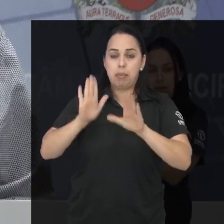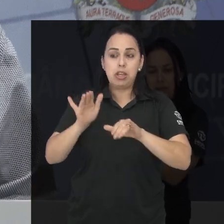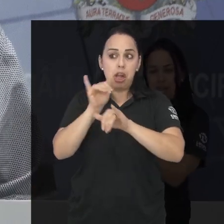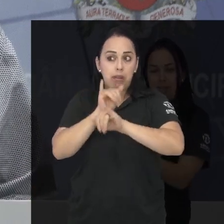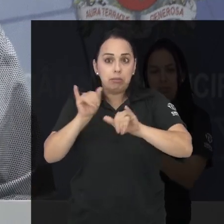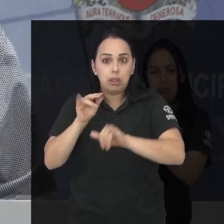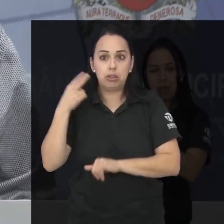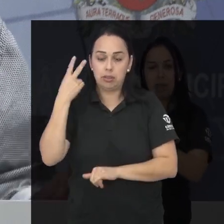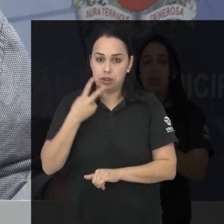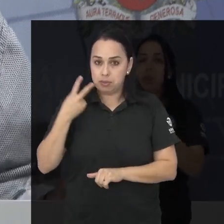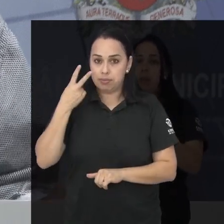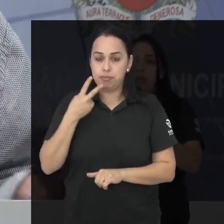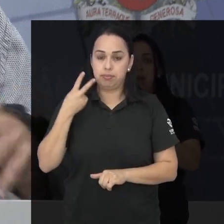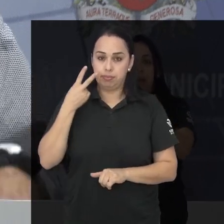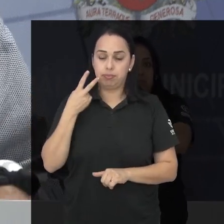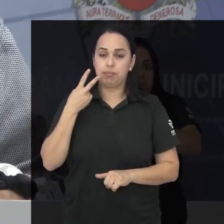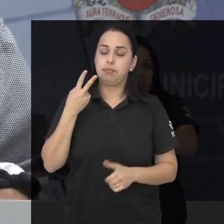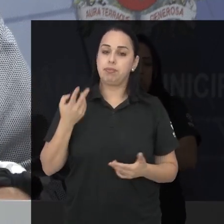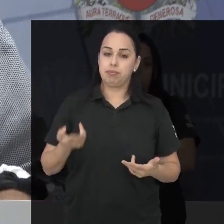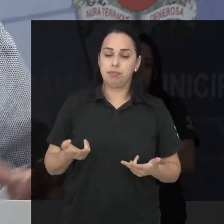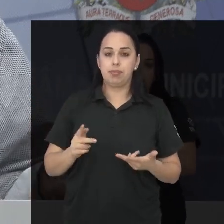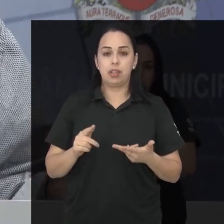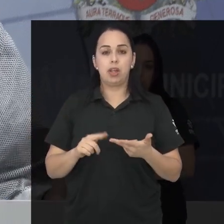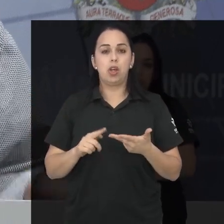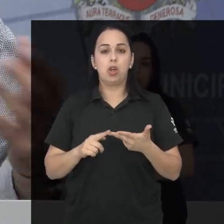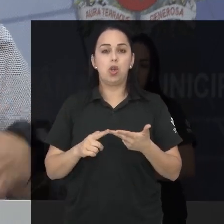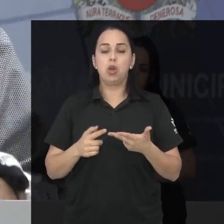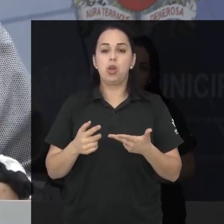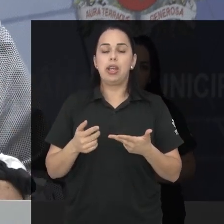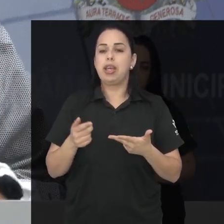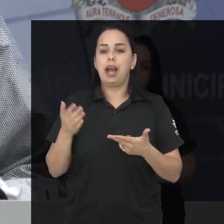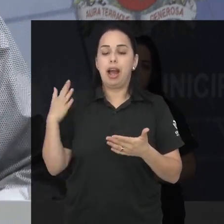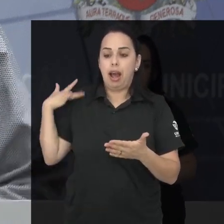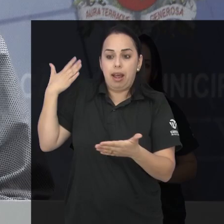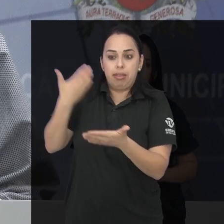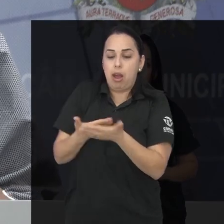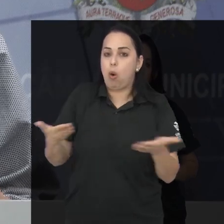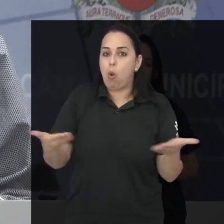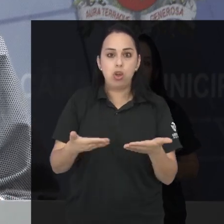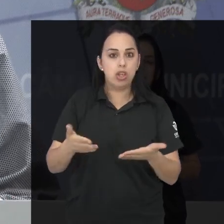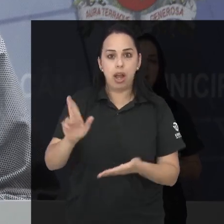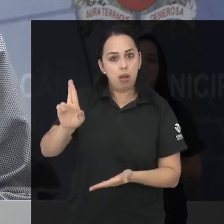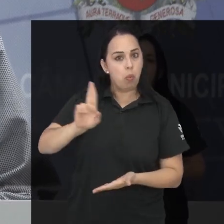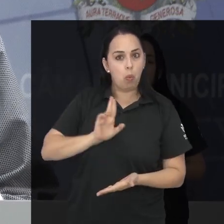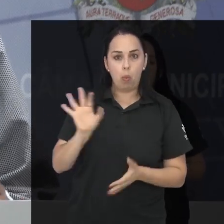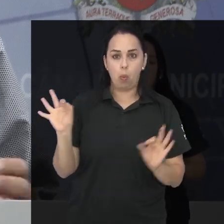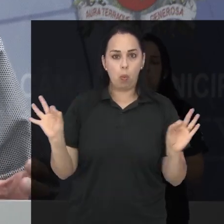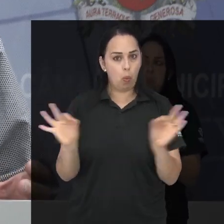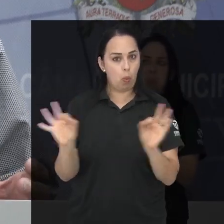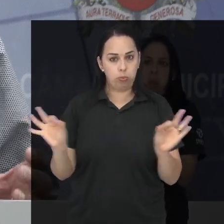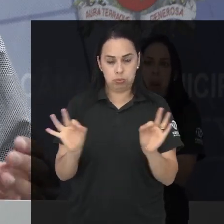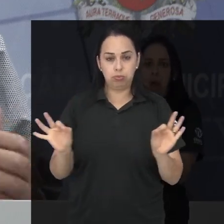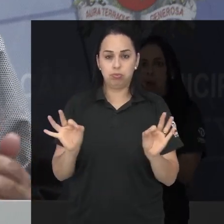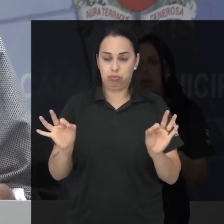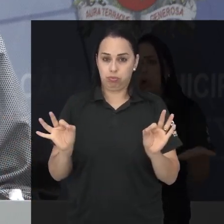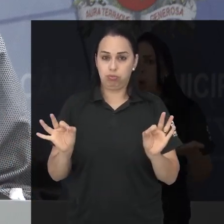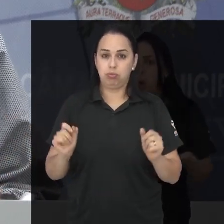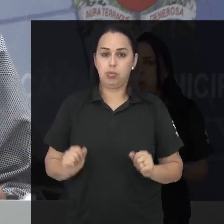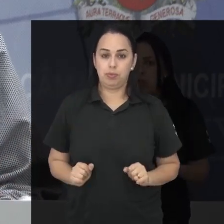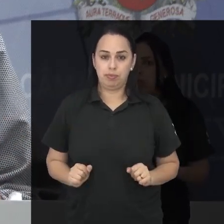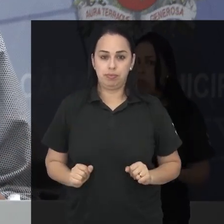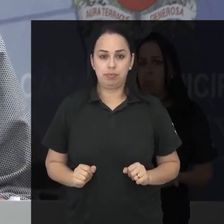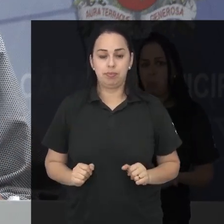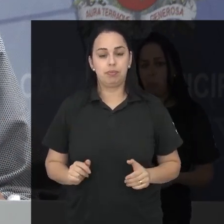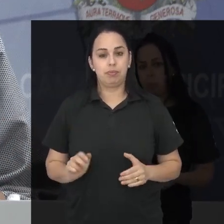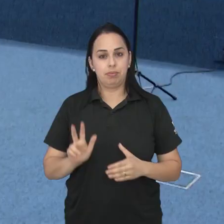todos os vereadores, e ainda hoje eu não consegui obter nenhuma resposta com relação a